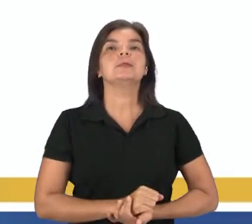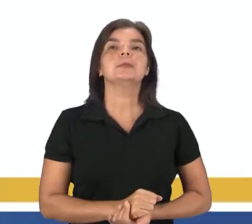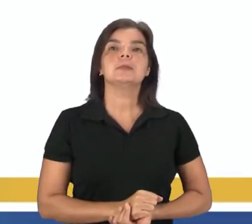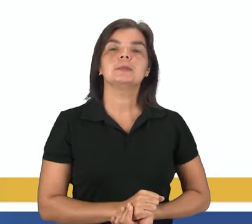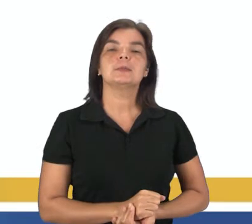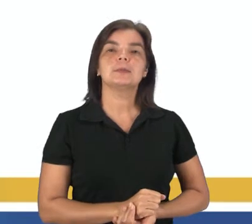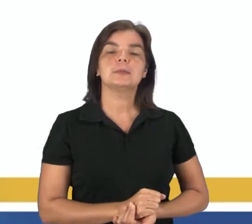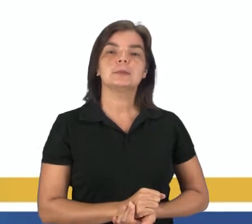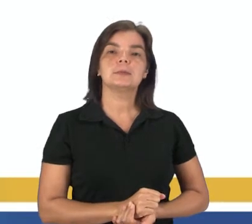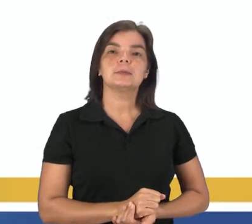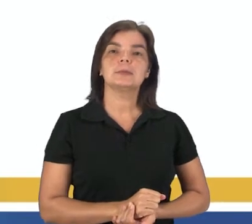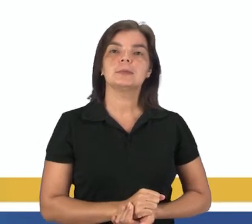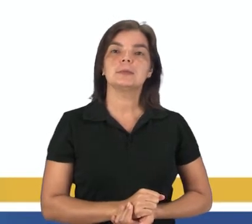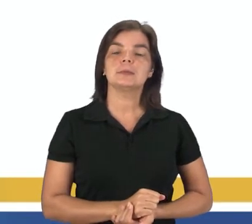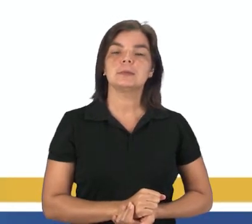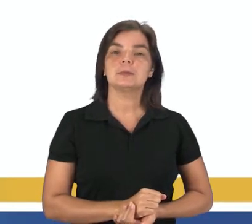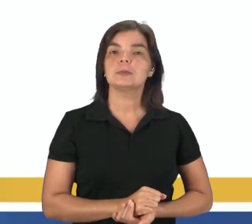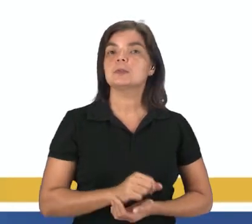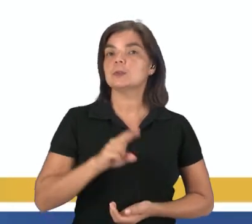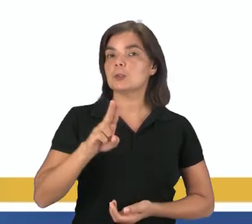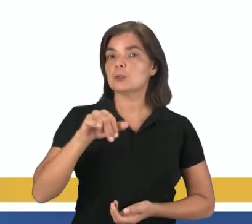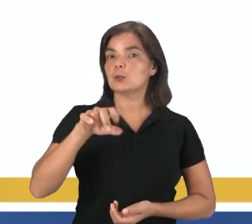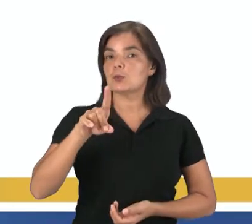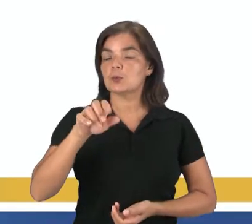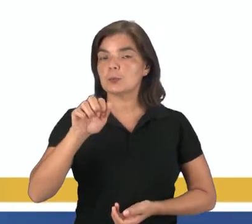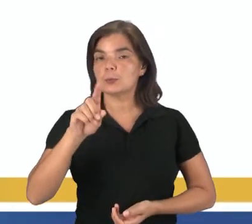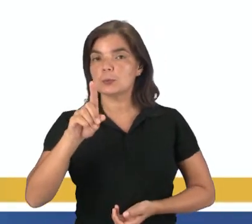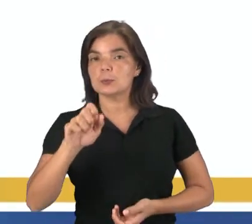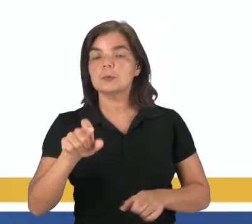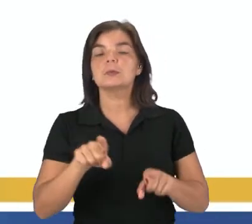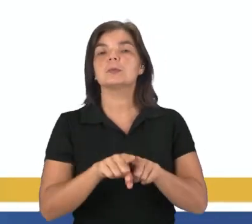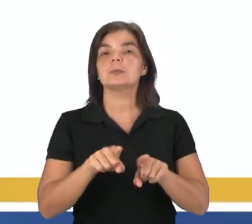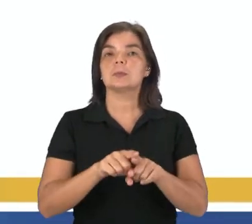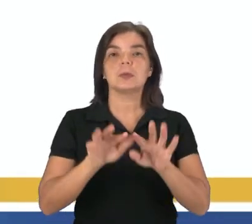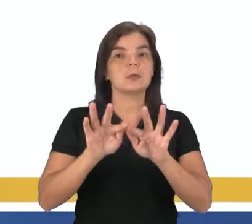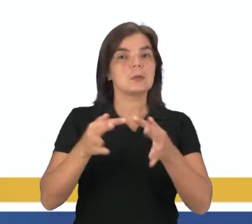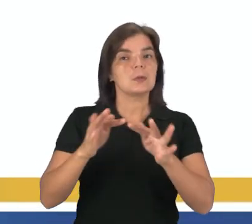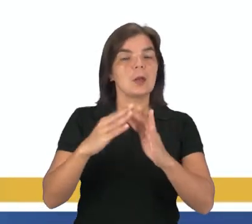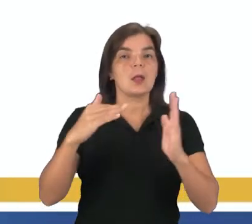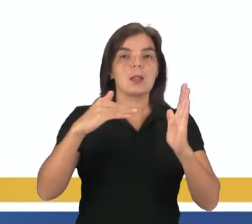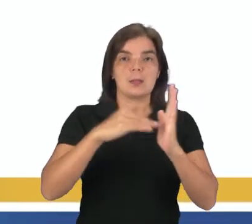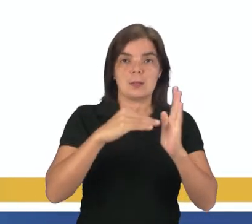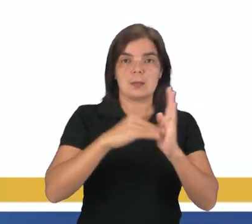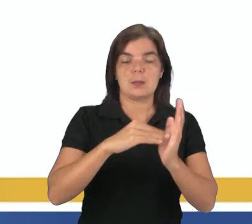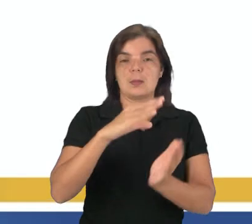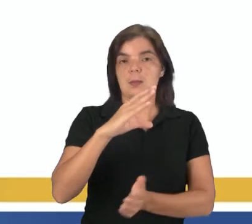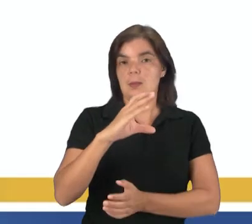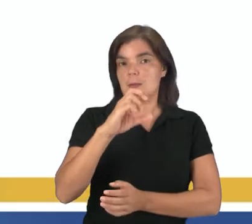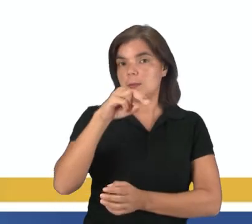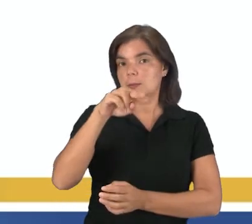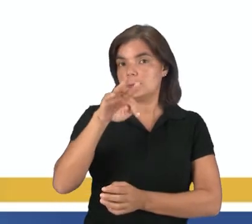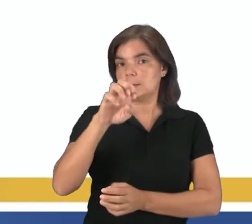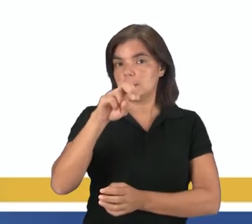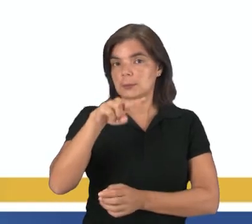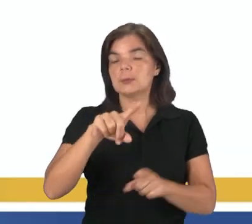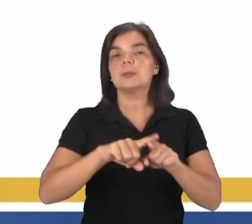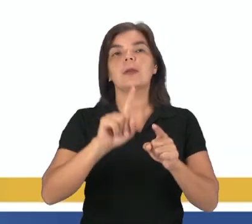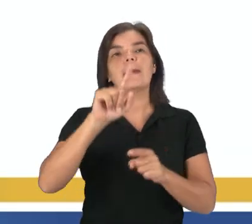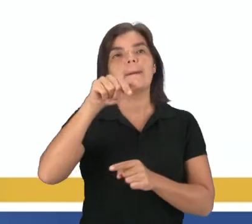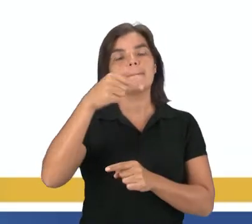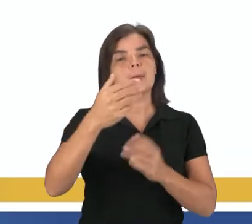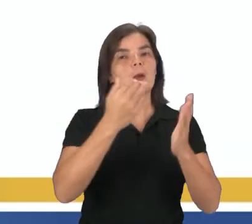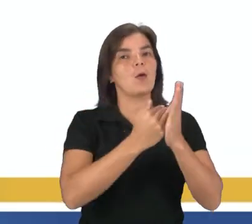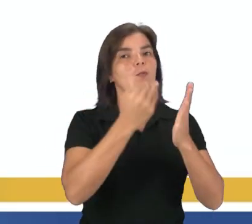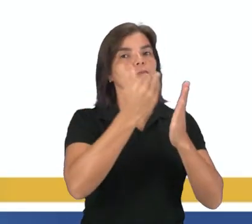estar das unidades, vai começar das unidades simples para as centenas, depois unidades de milhares